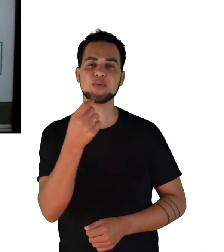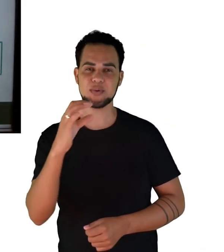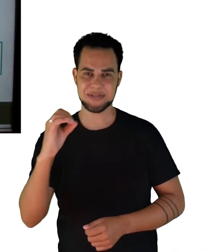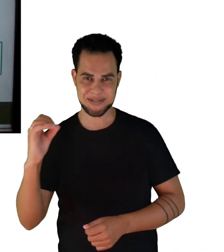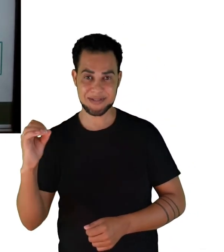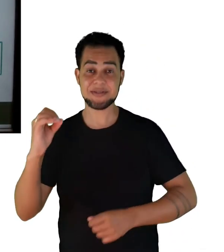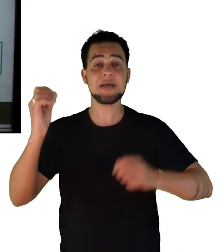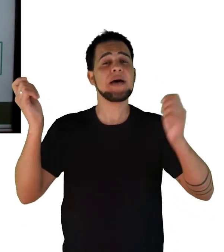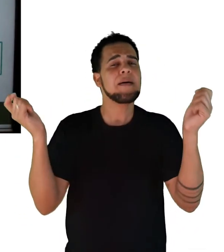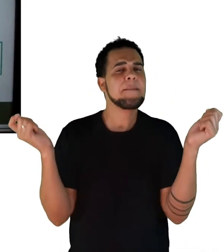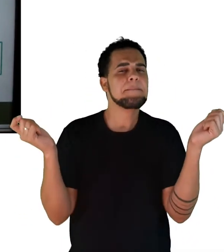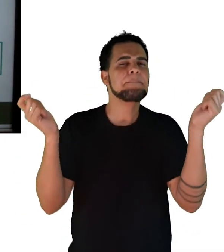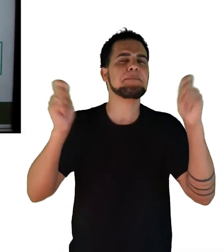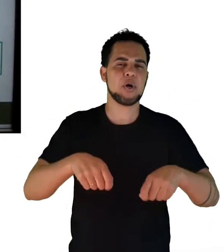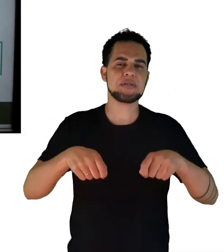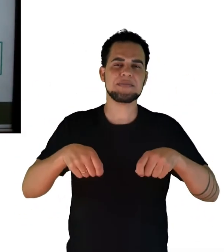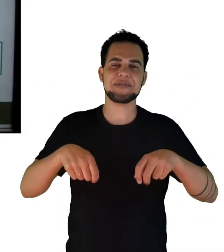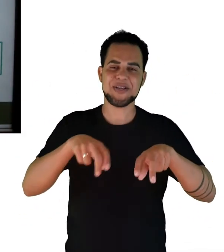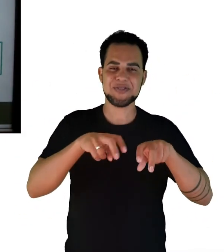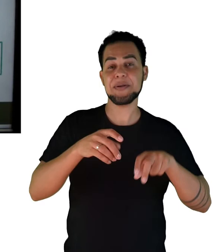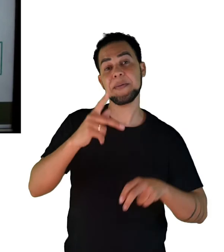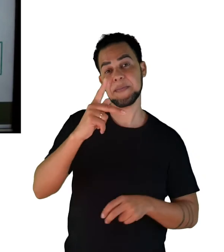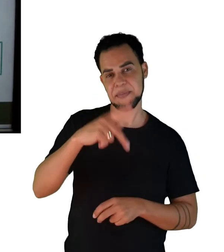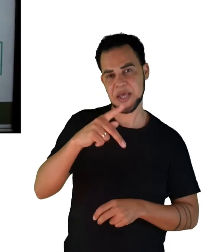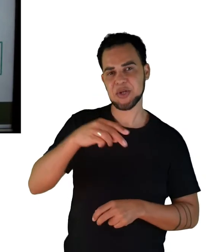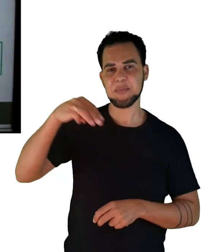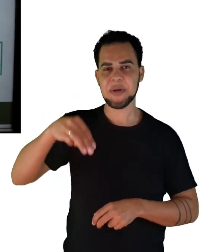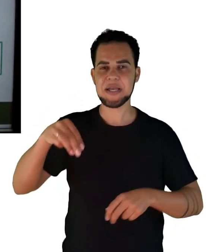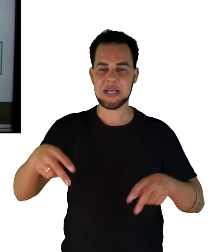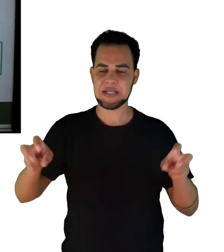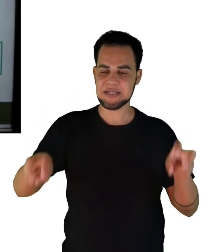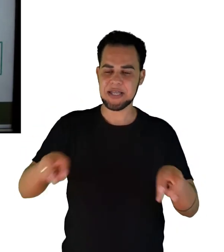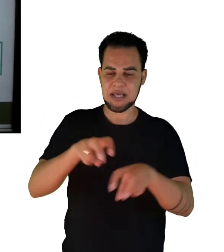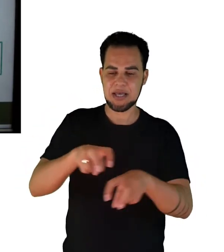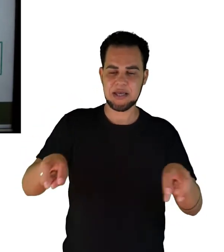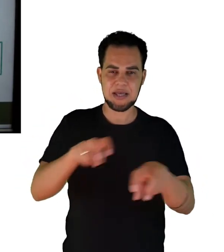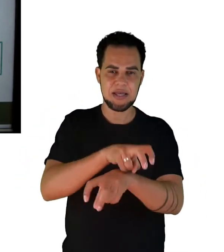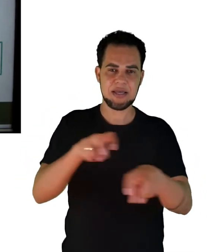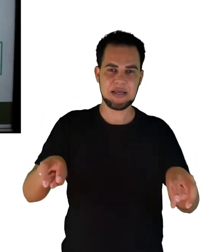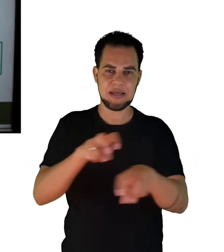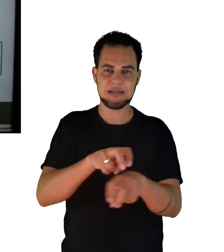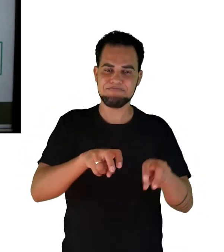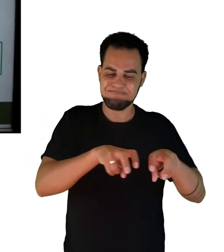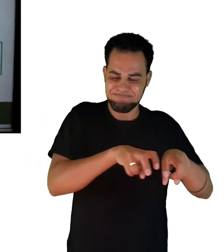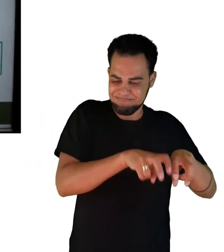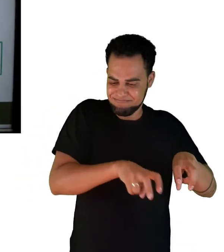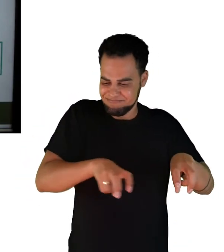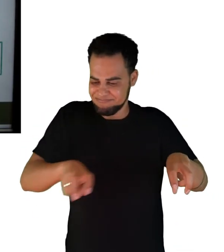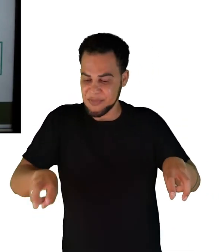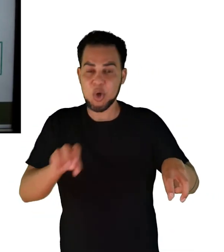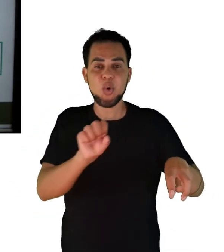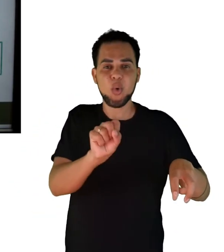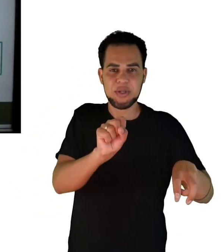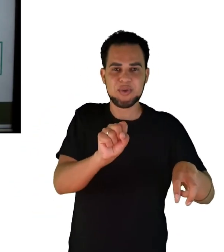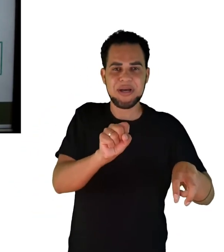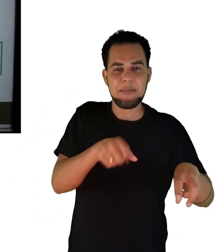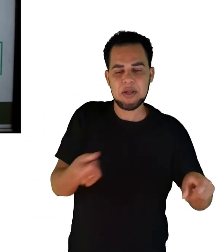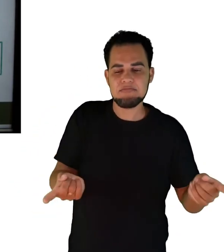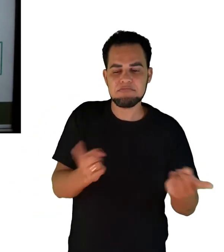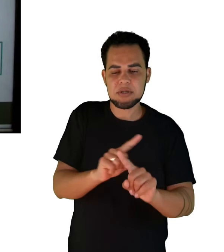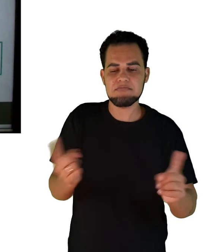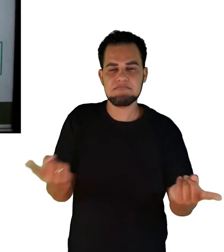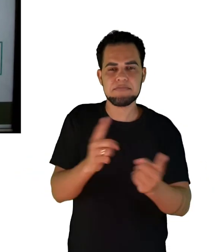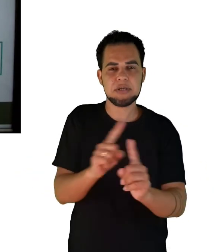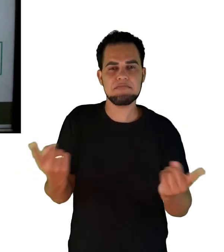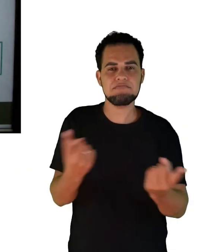7.200 modos diferentes de Pedro e Marineide sentar-se sobre esses 8 lugares disponíveis, de modo